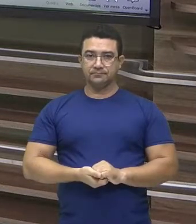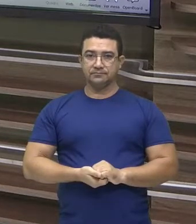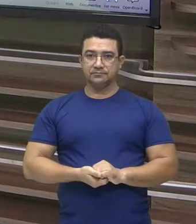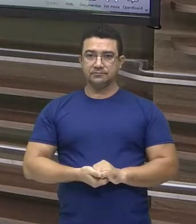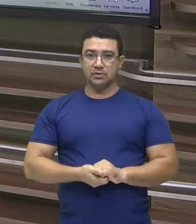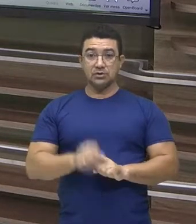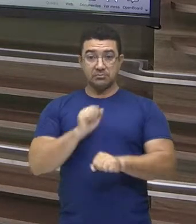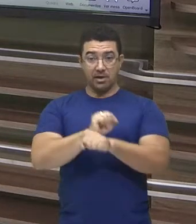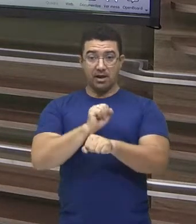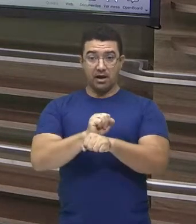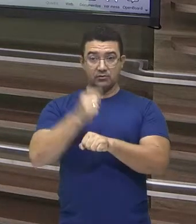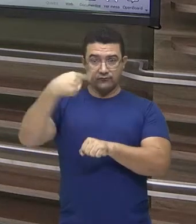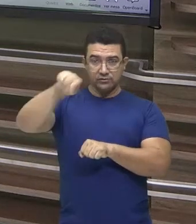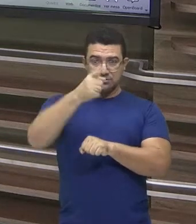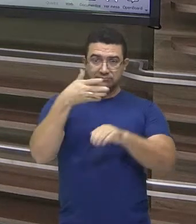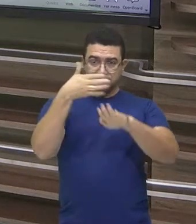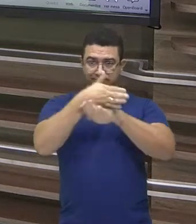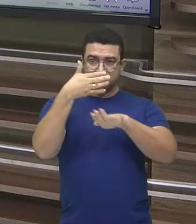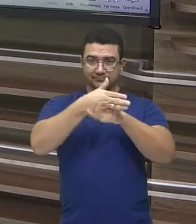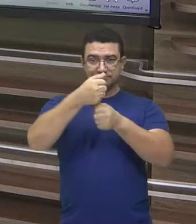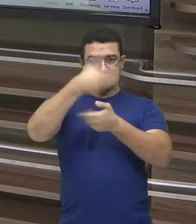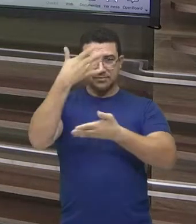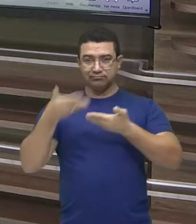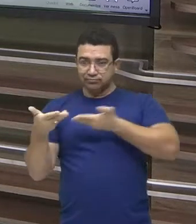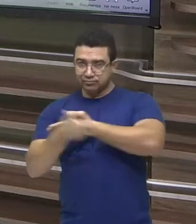a participação de vocês.